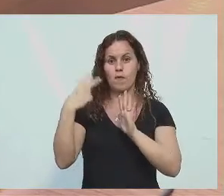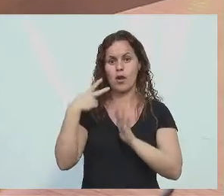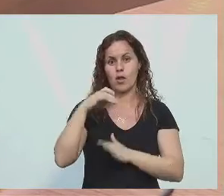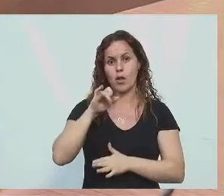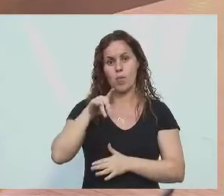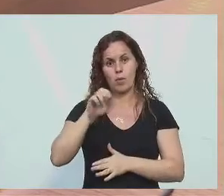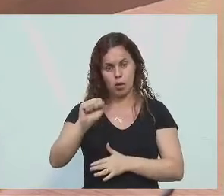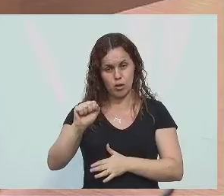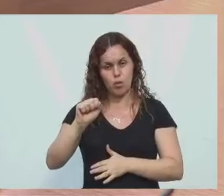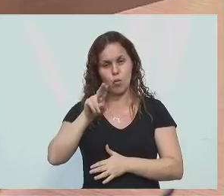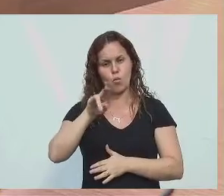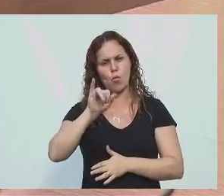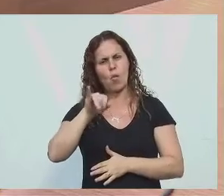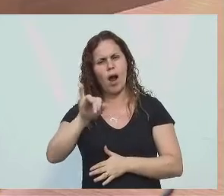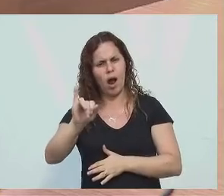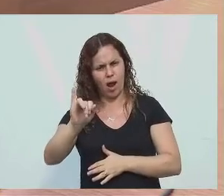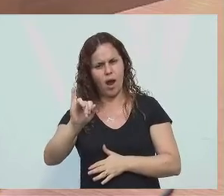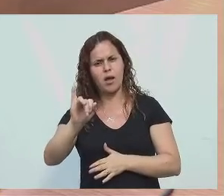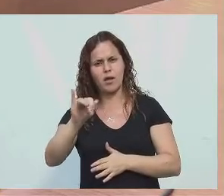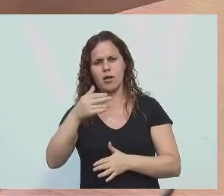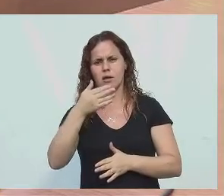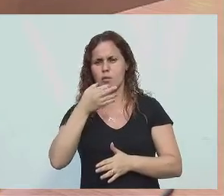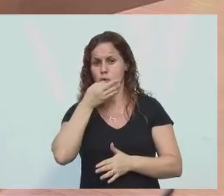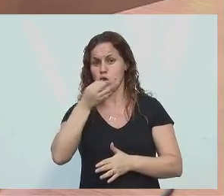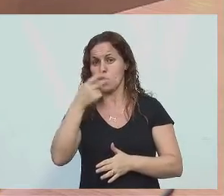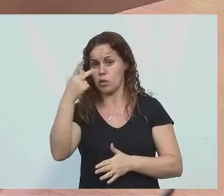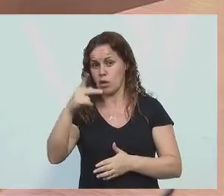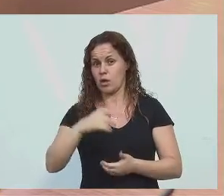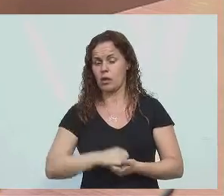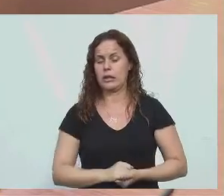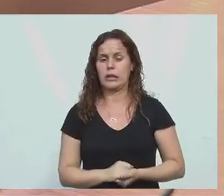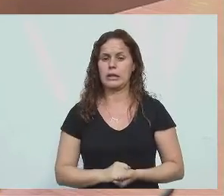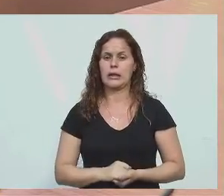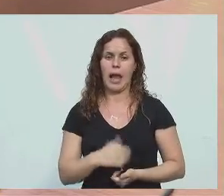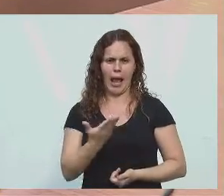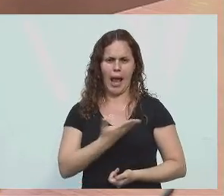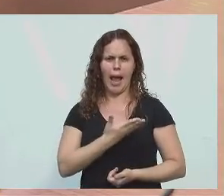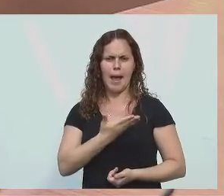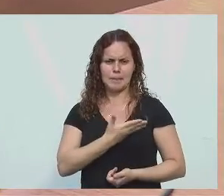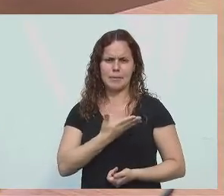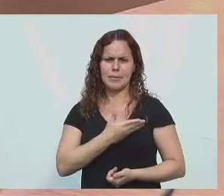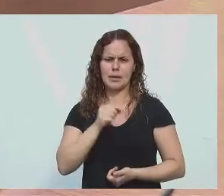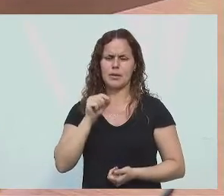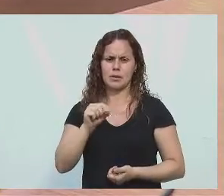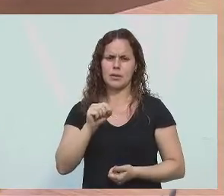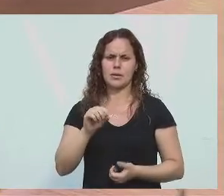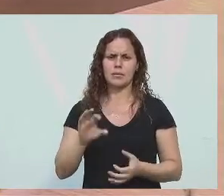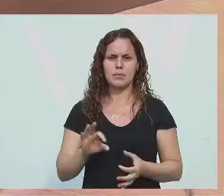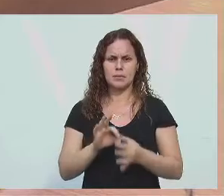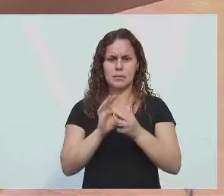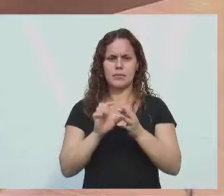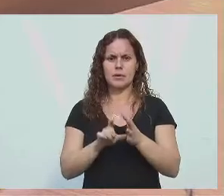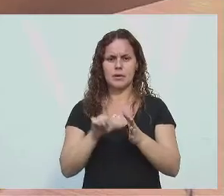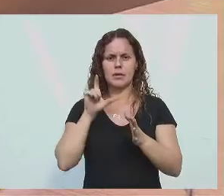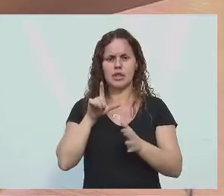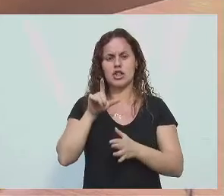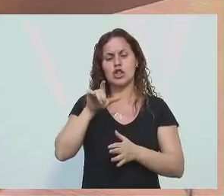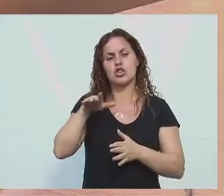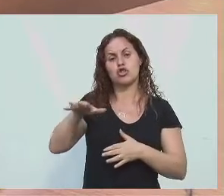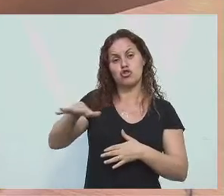Idelmino. Bom, quero dizer também ao meu amigo, companheiro de partido até um pouco antes da eleição, DJ